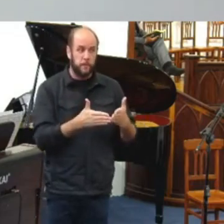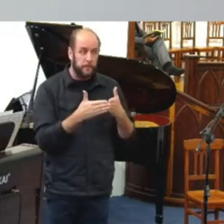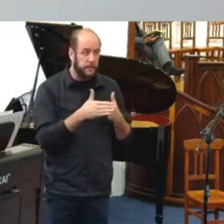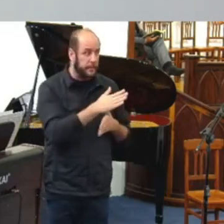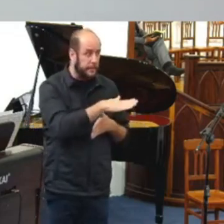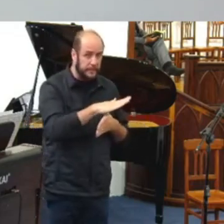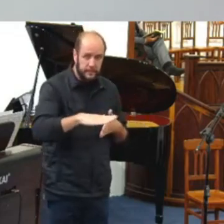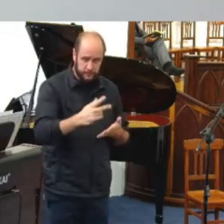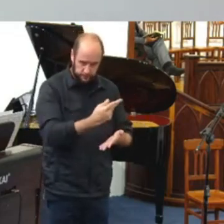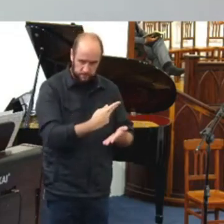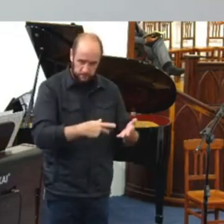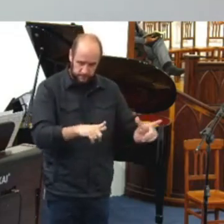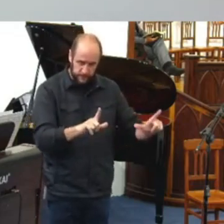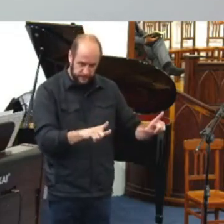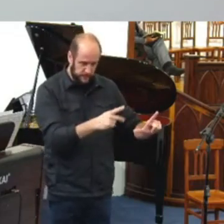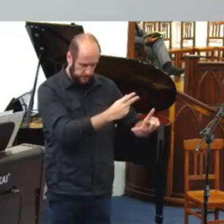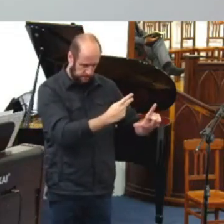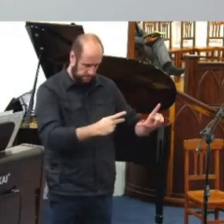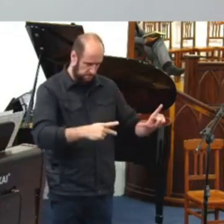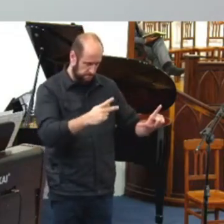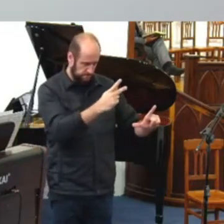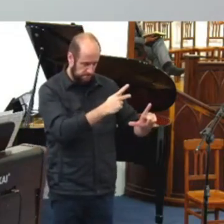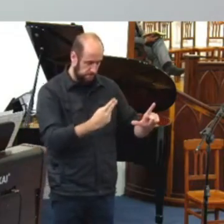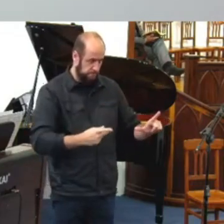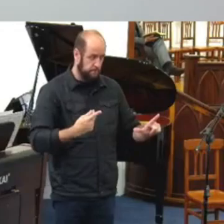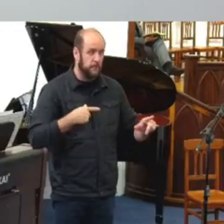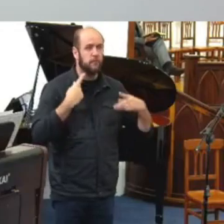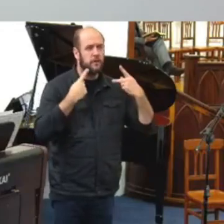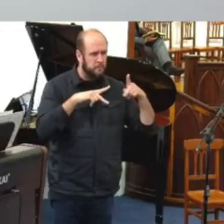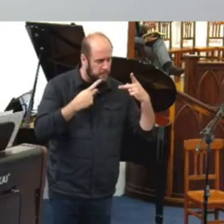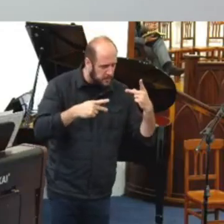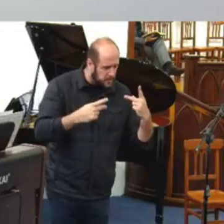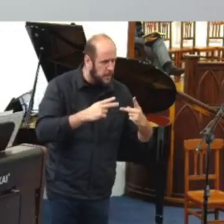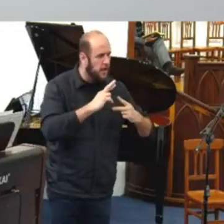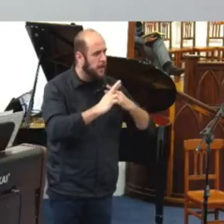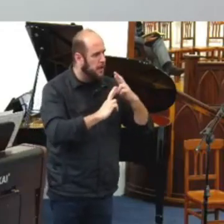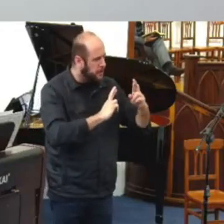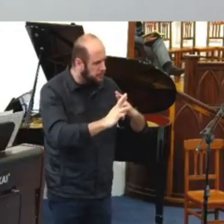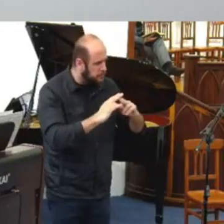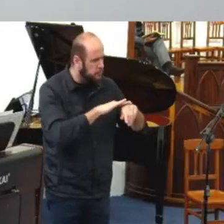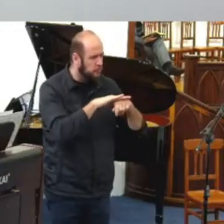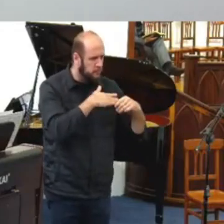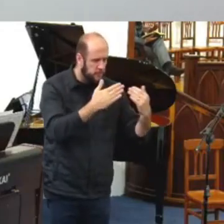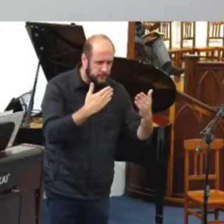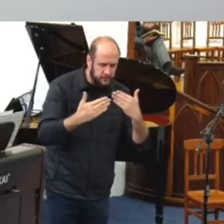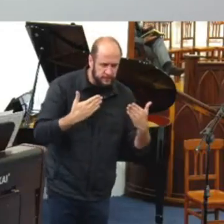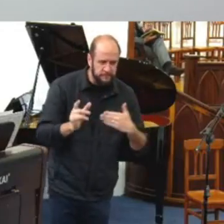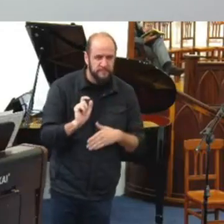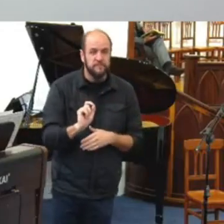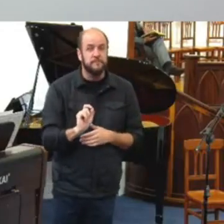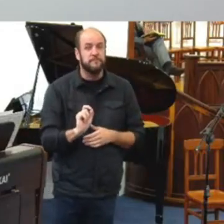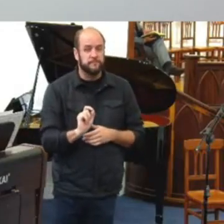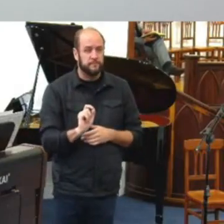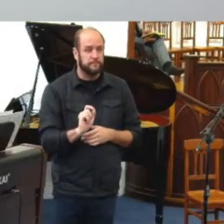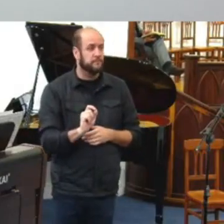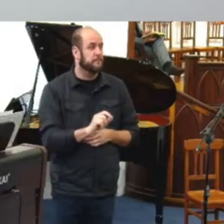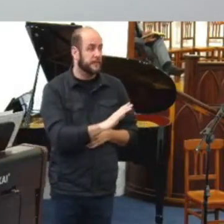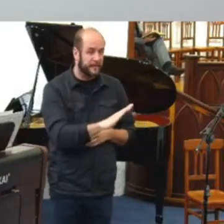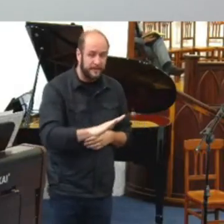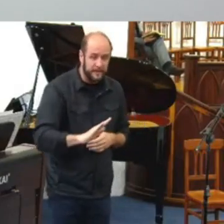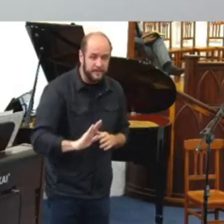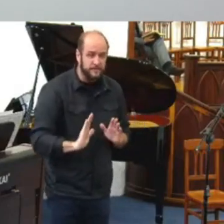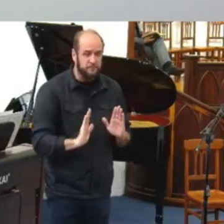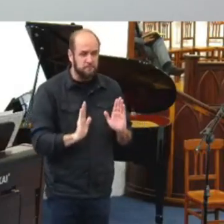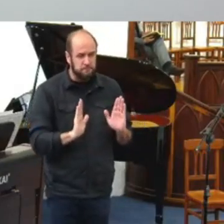para vocês, enquanto nós vamos expondo a palavra e tentando responder isso, é que vocês façam